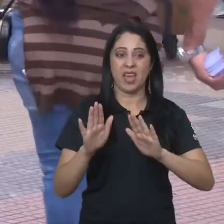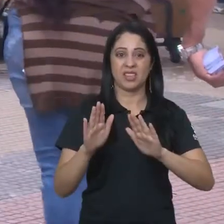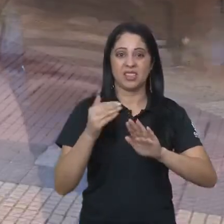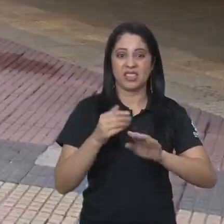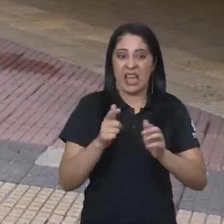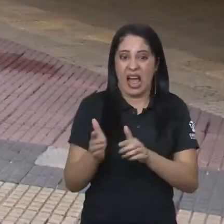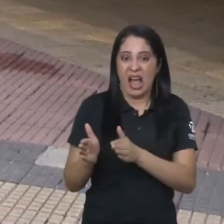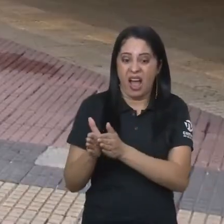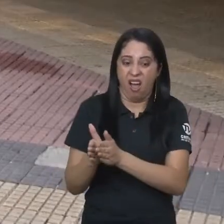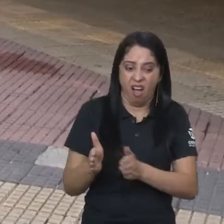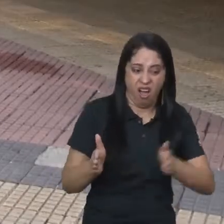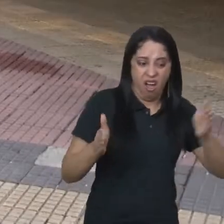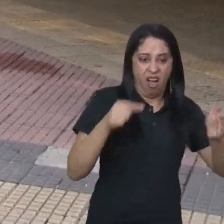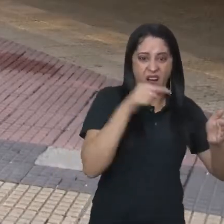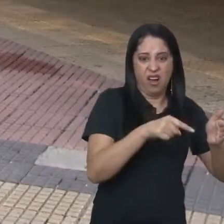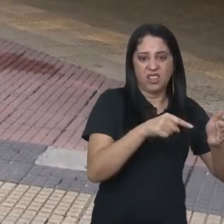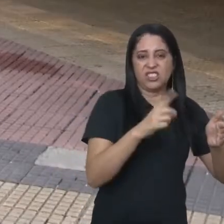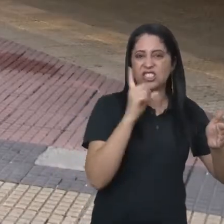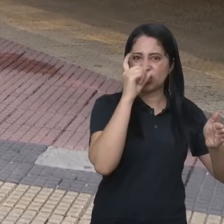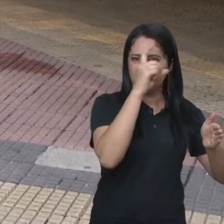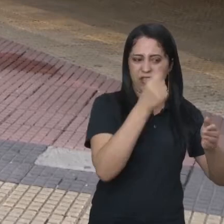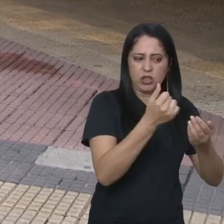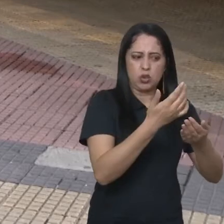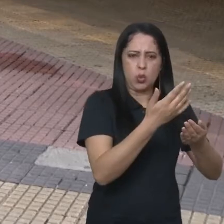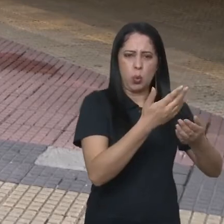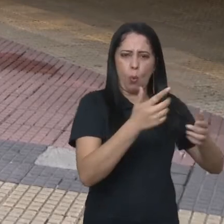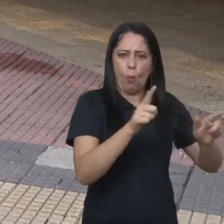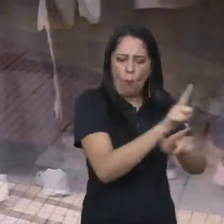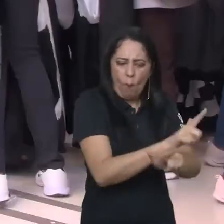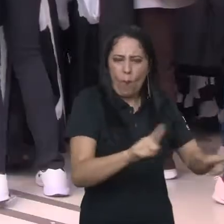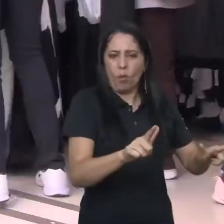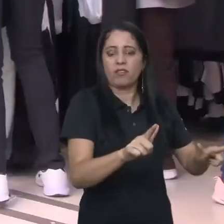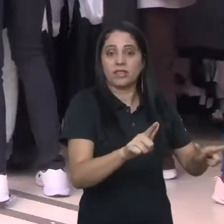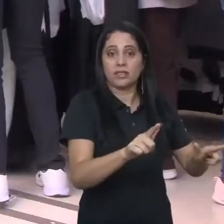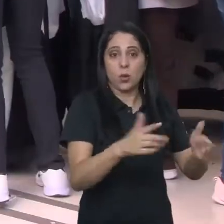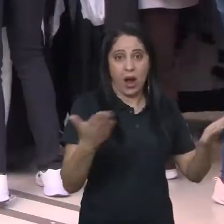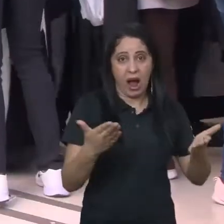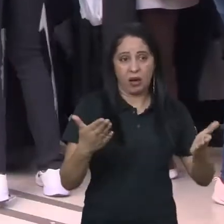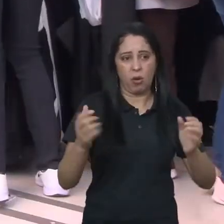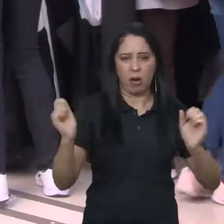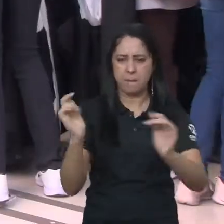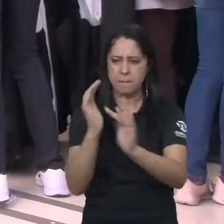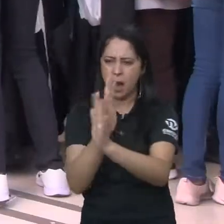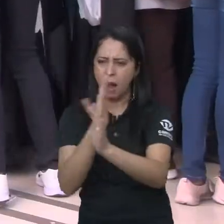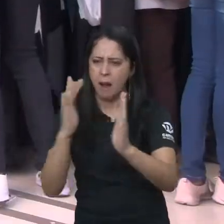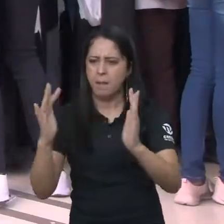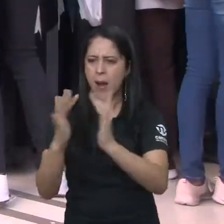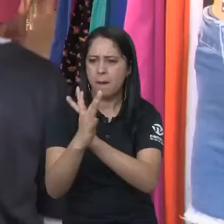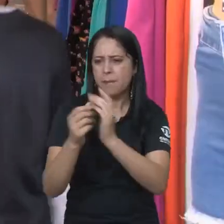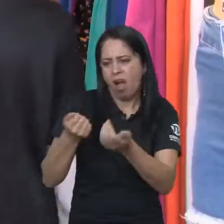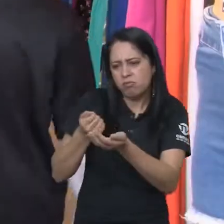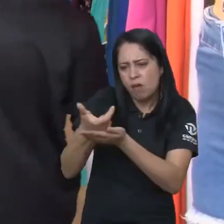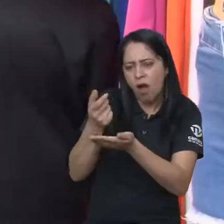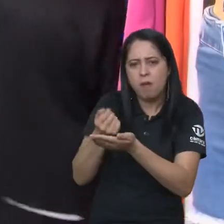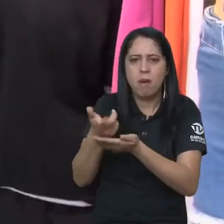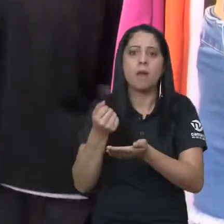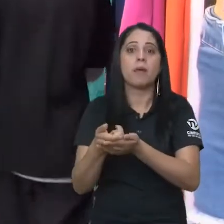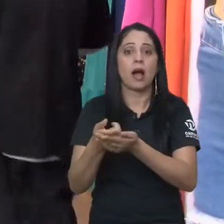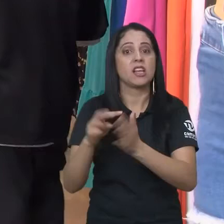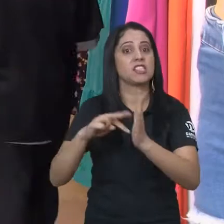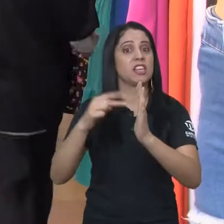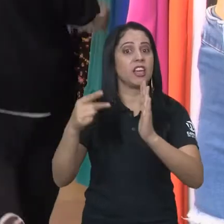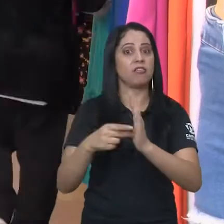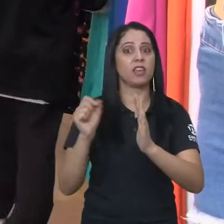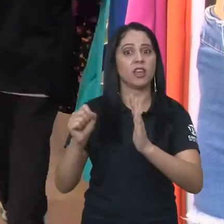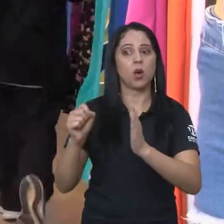contraste tendo em vista as fases mais restritivas da pandemia. E ver o local assim, com muitos serviços e consumidores, é também um espelho